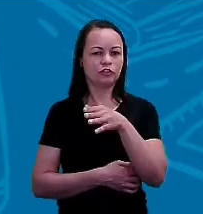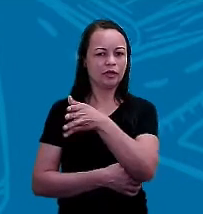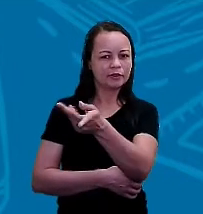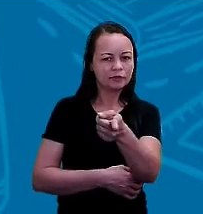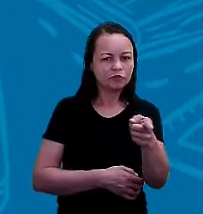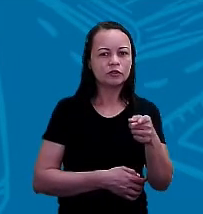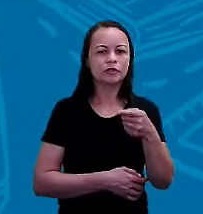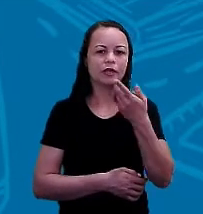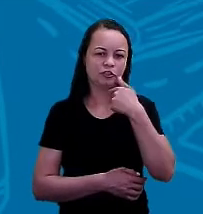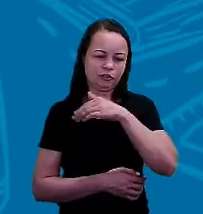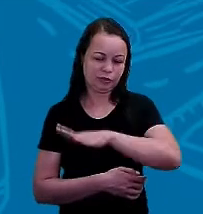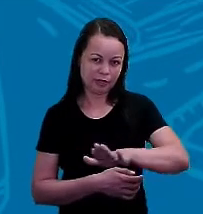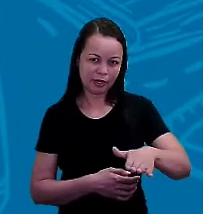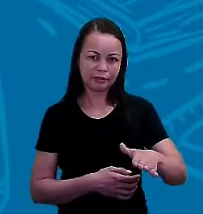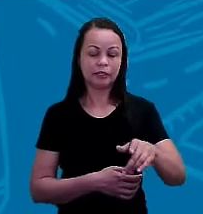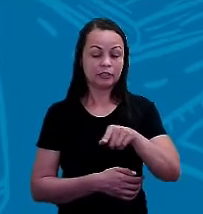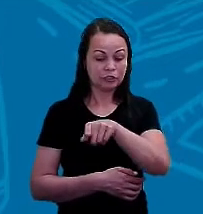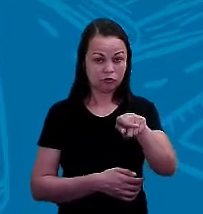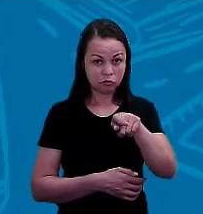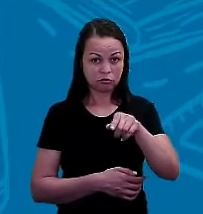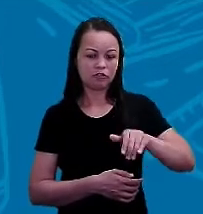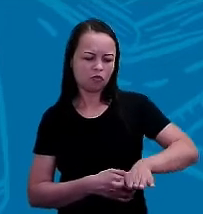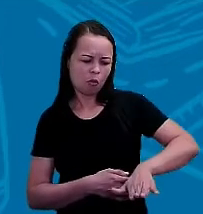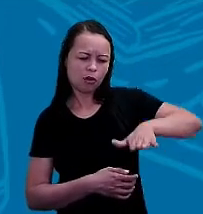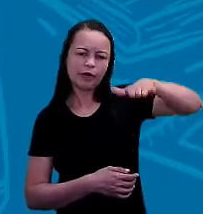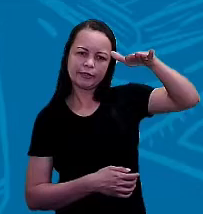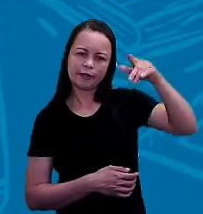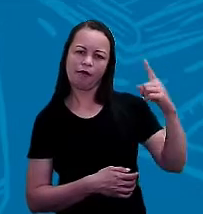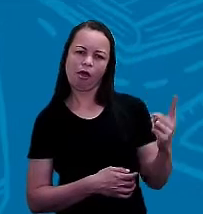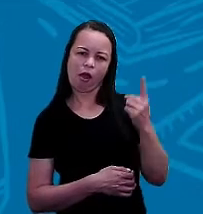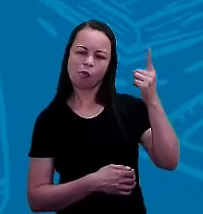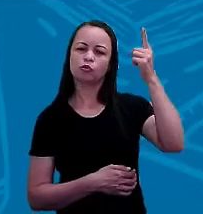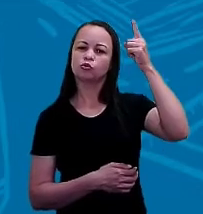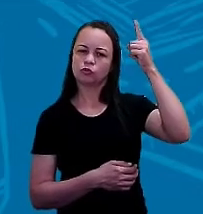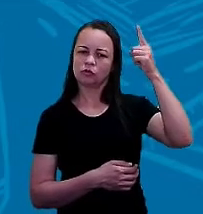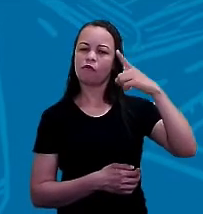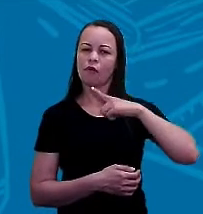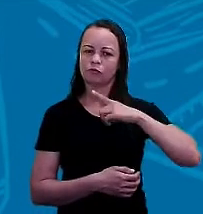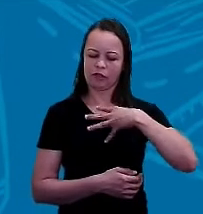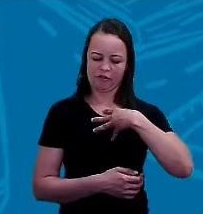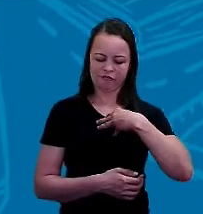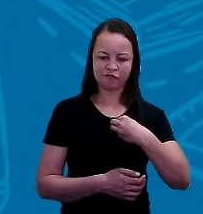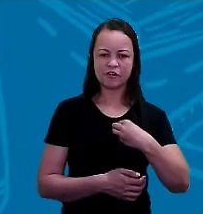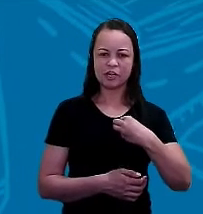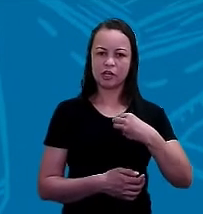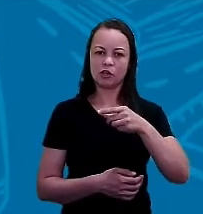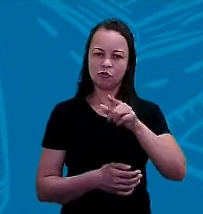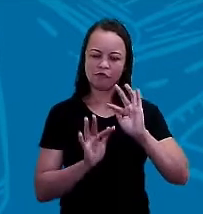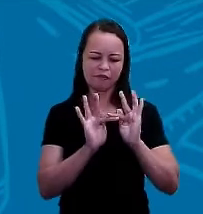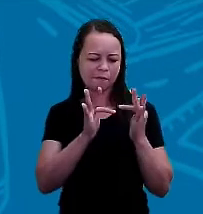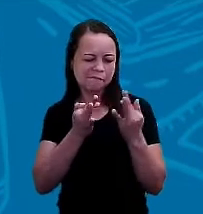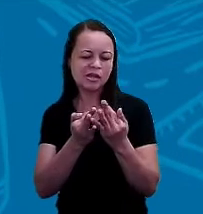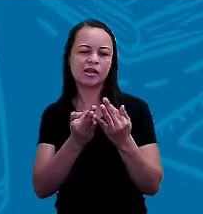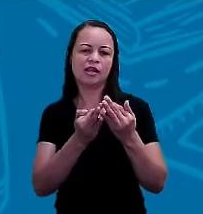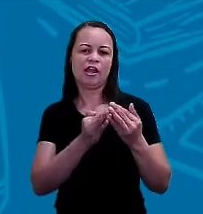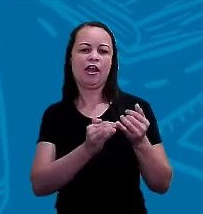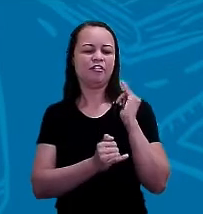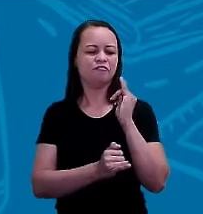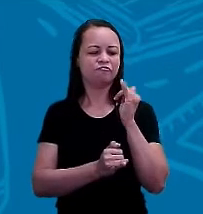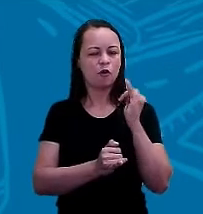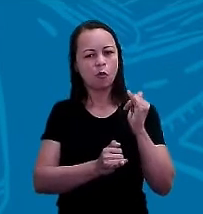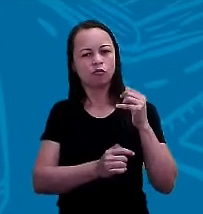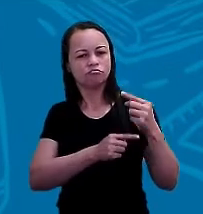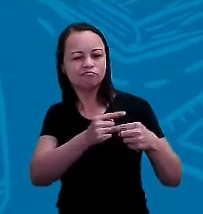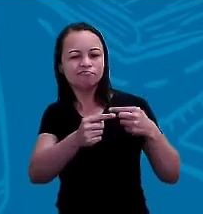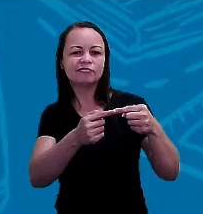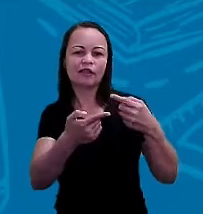crianças, que um dia vão crescer, vão se tornar adultos, vão ter a família de vocês e vão contar essas histórias